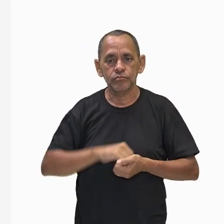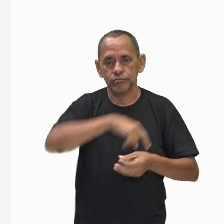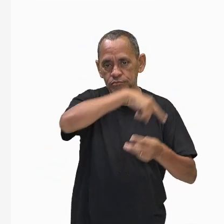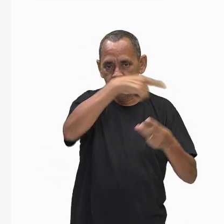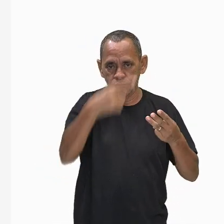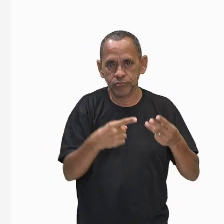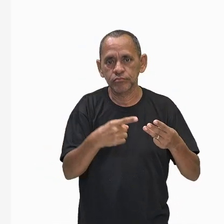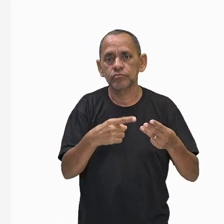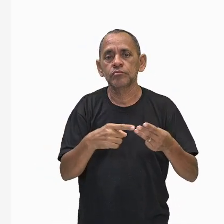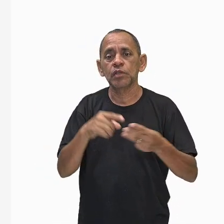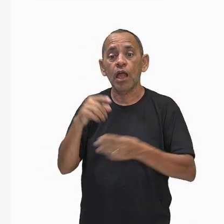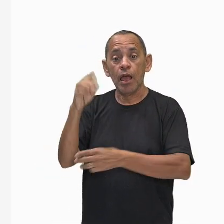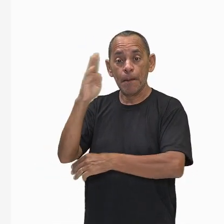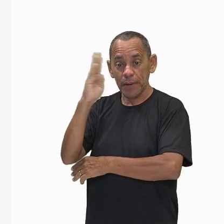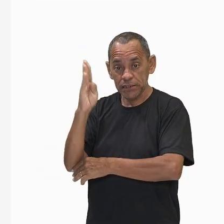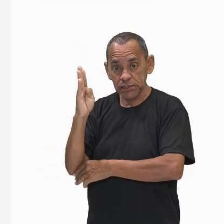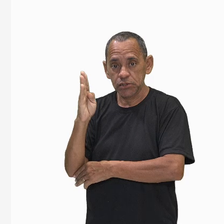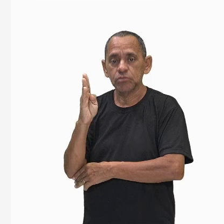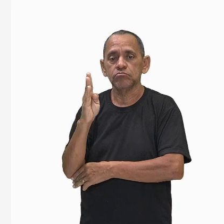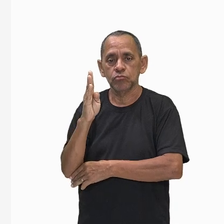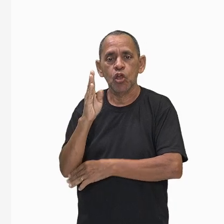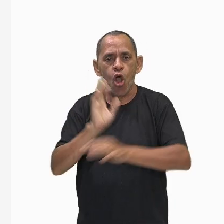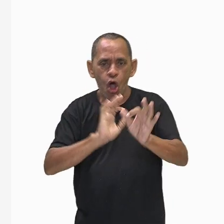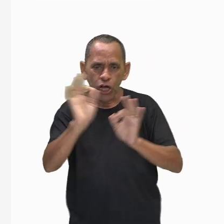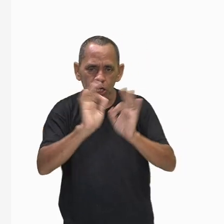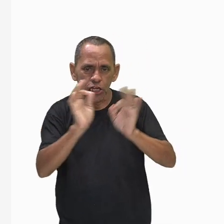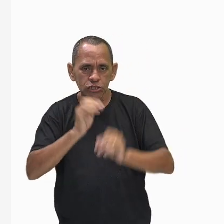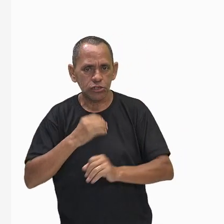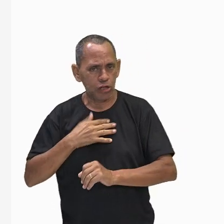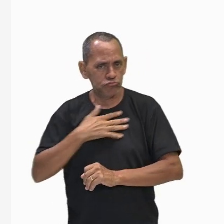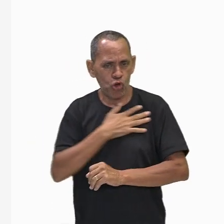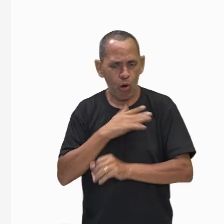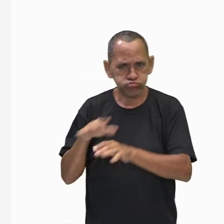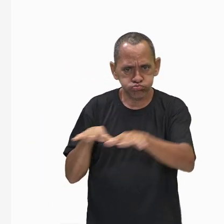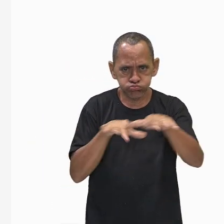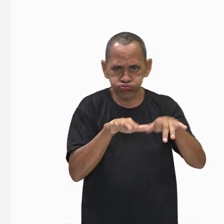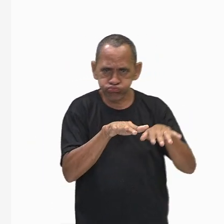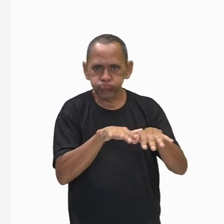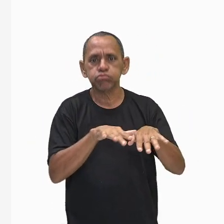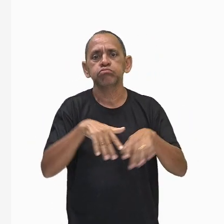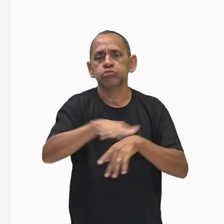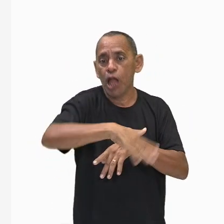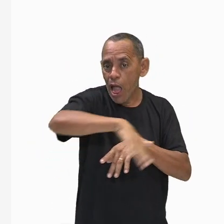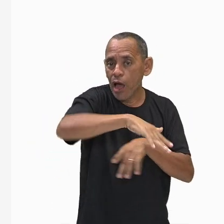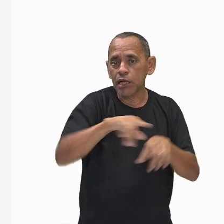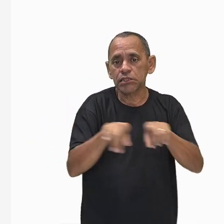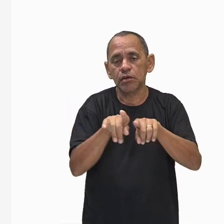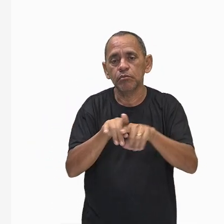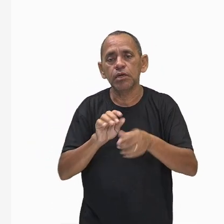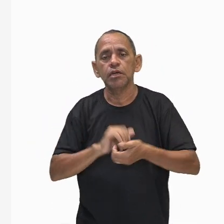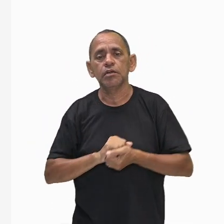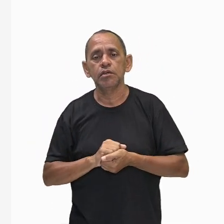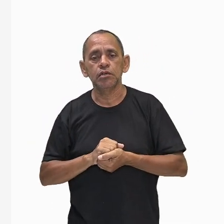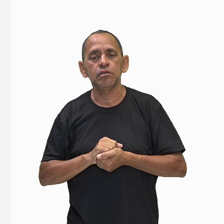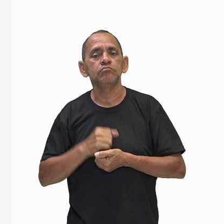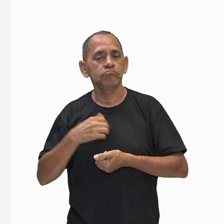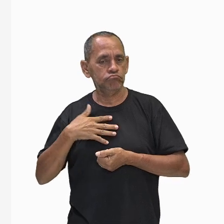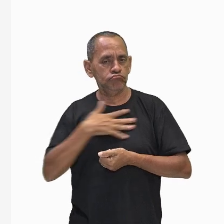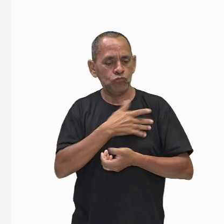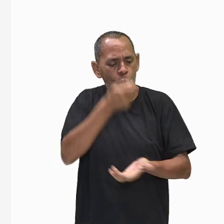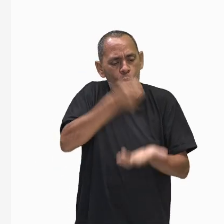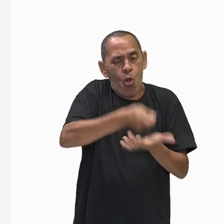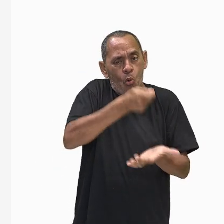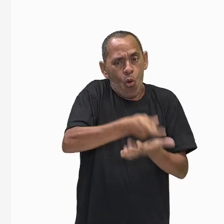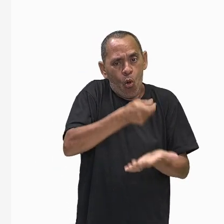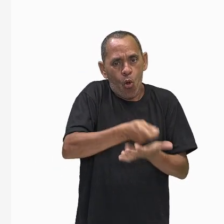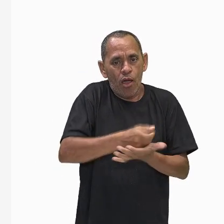Brasil. Vamos lá. Havia organizado tropas, invadido e deposto o governo uruguaio do ditador Aguirre, que era líder